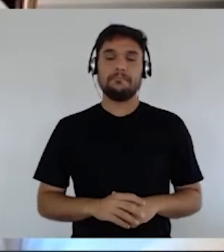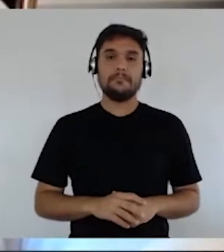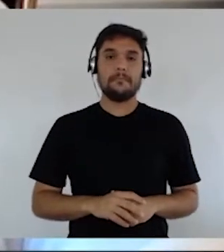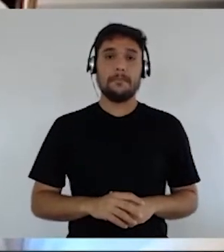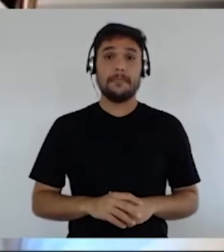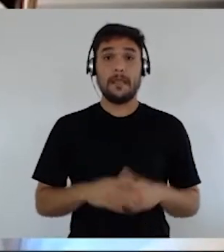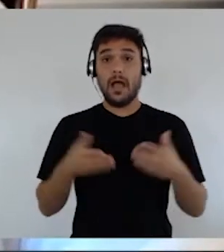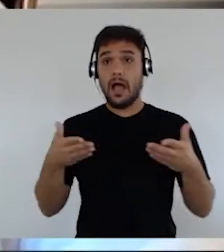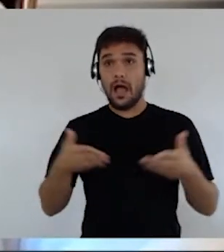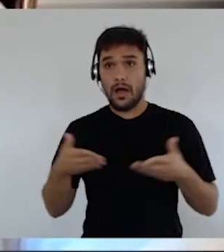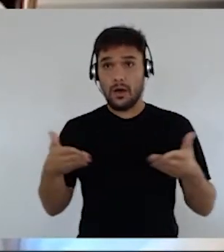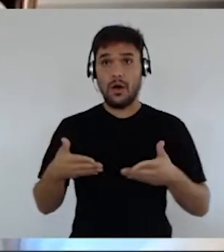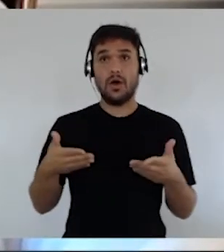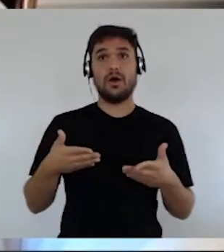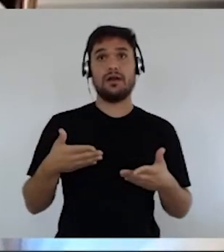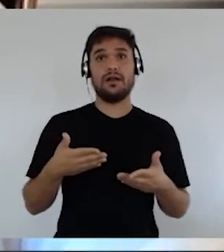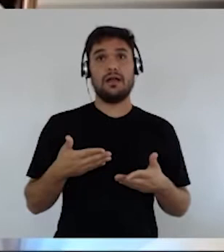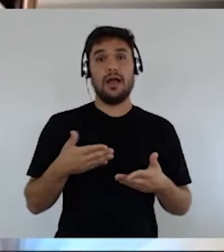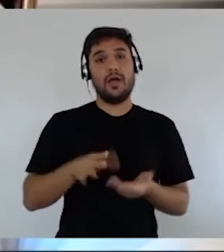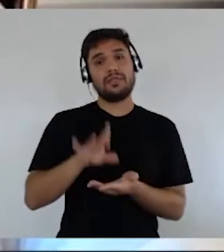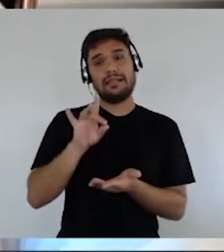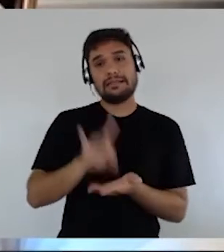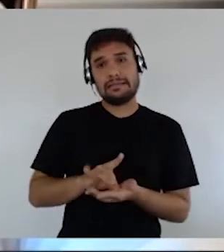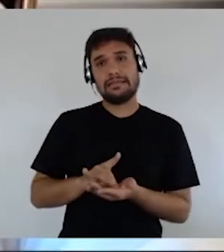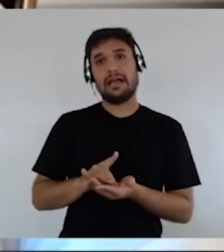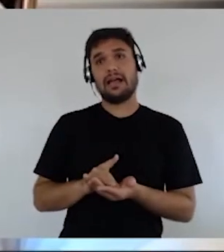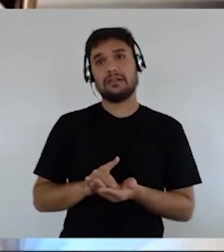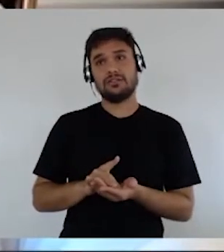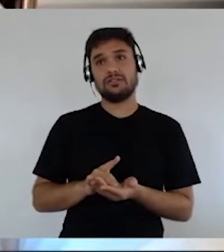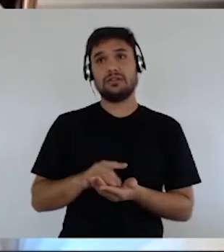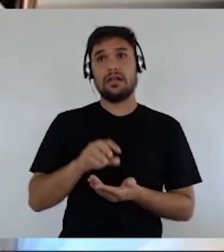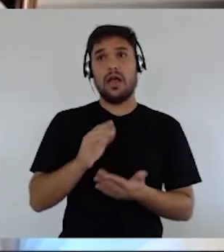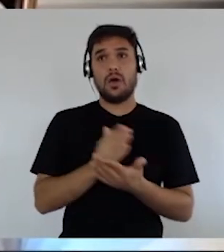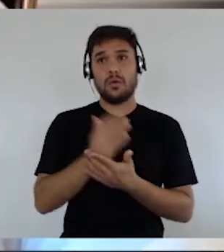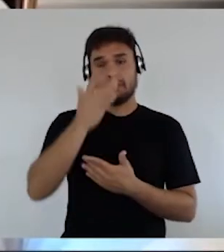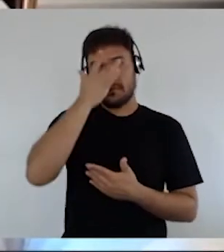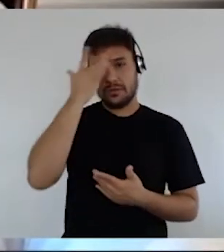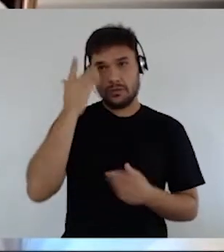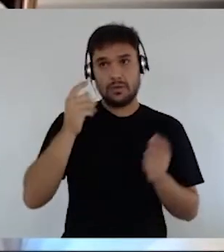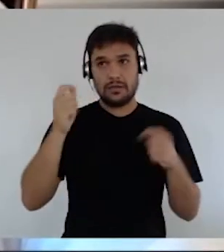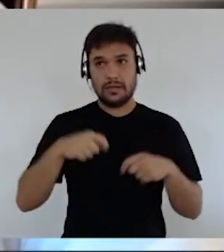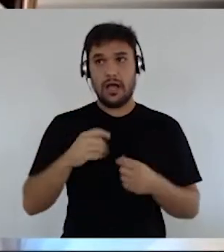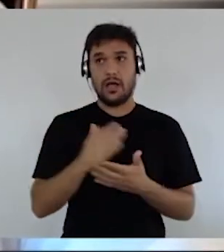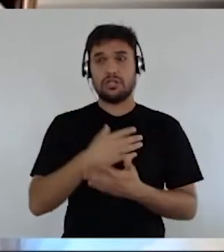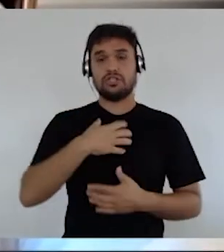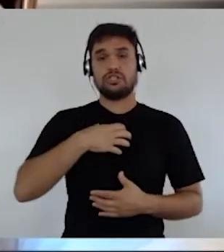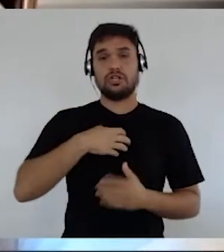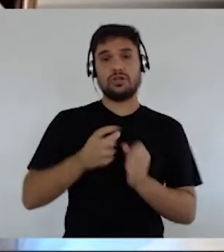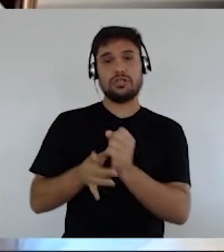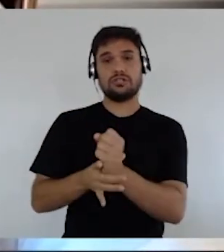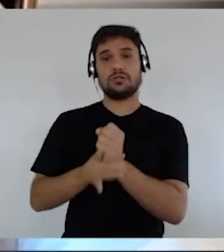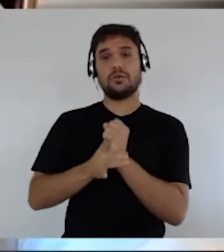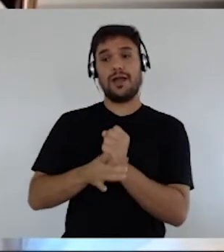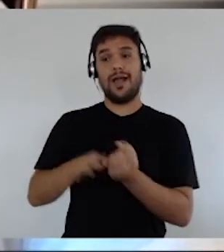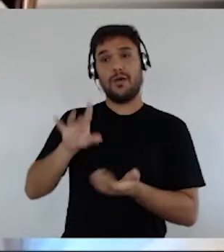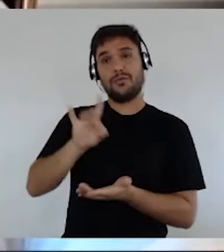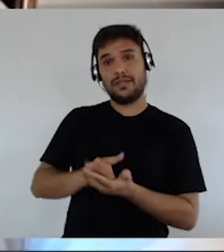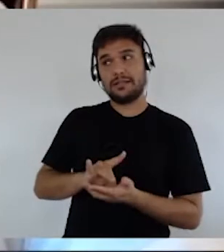a questão da autenticidade está posta em causa. Há quem diga que a forma de assegurar a